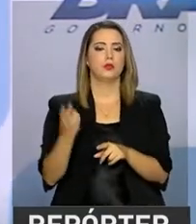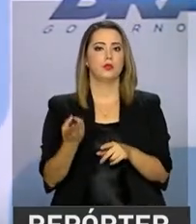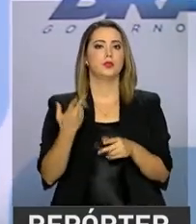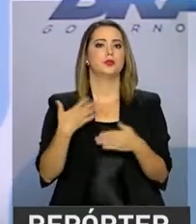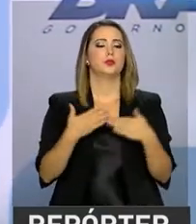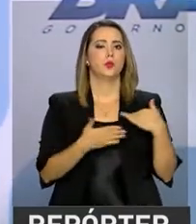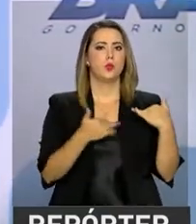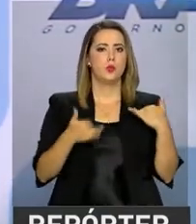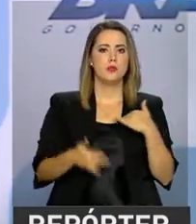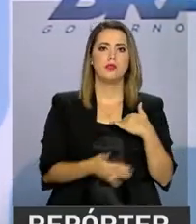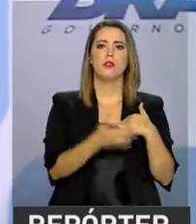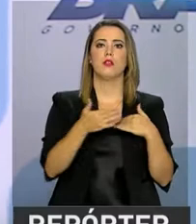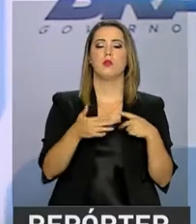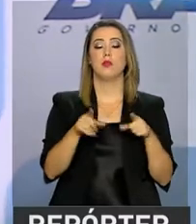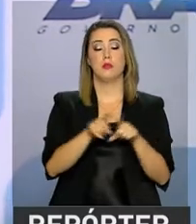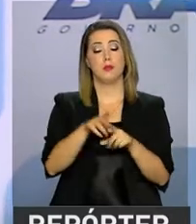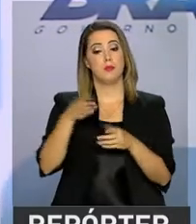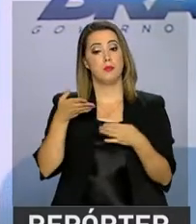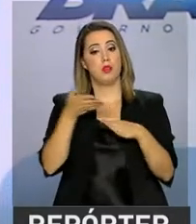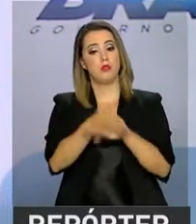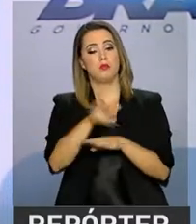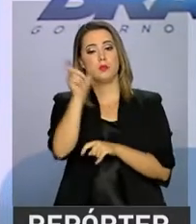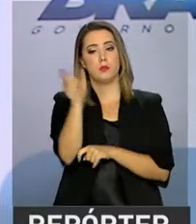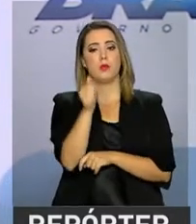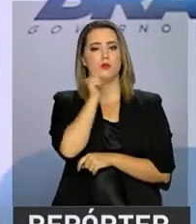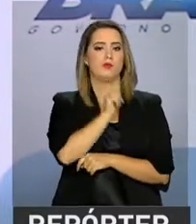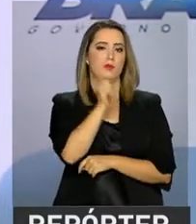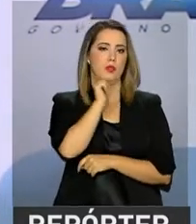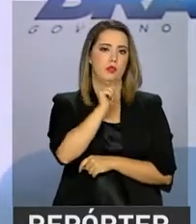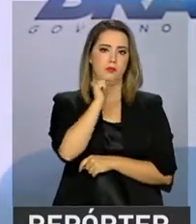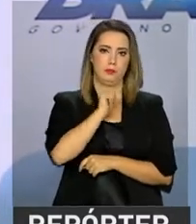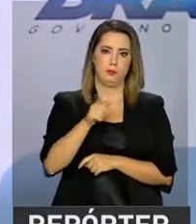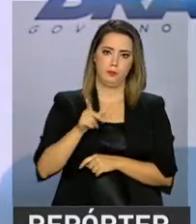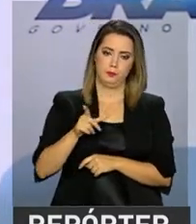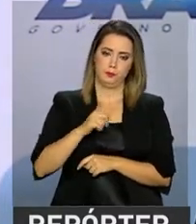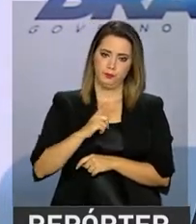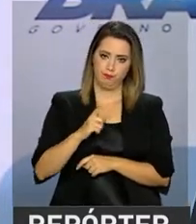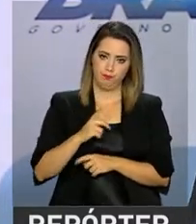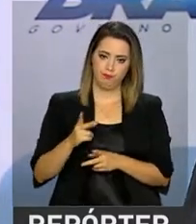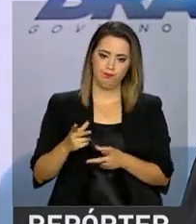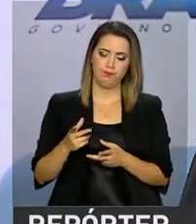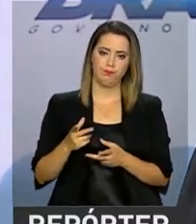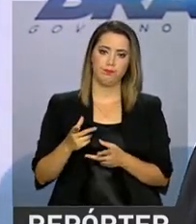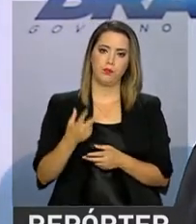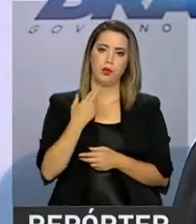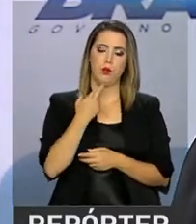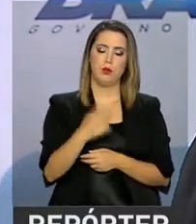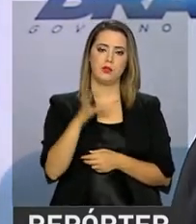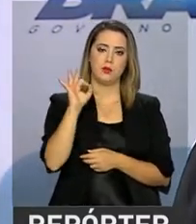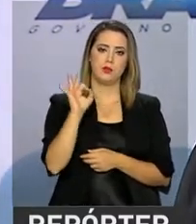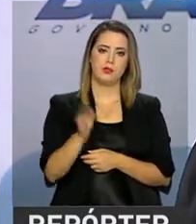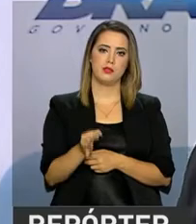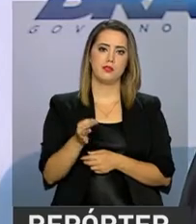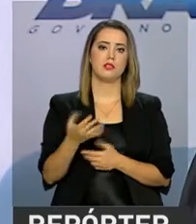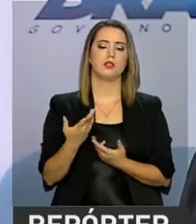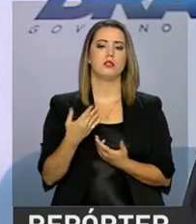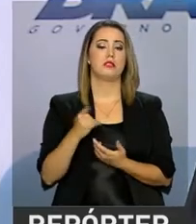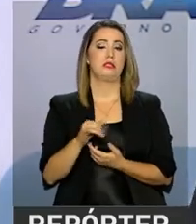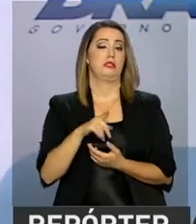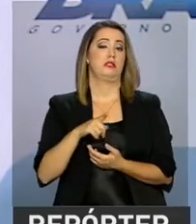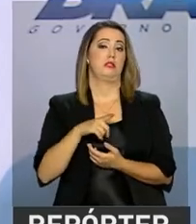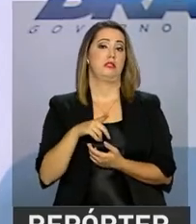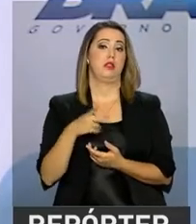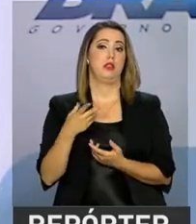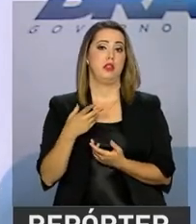para dar mais acesso às mulheres a uma resolutividade das suspeitas que